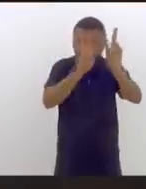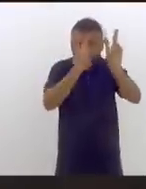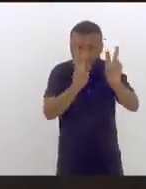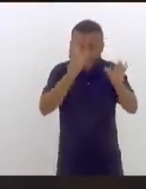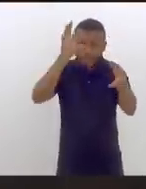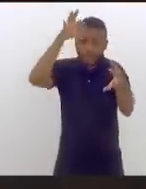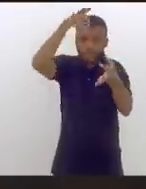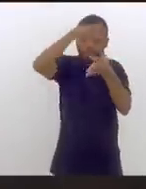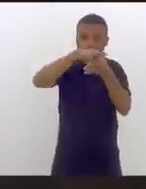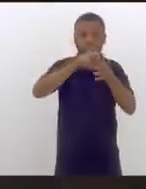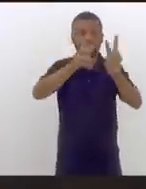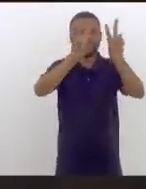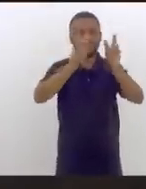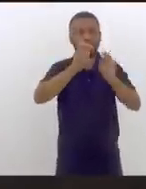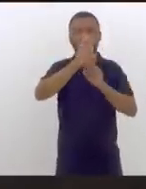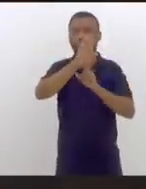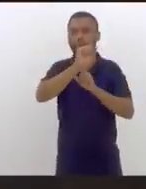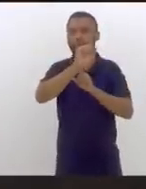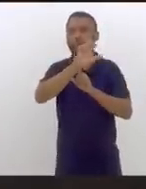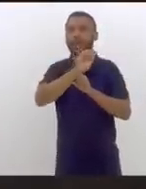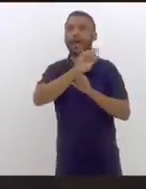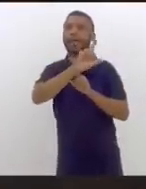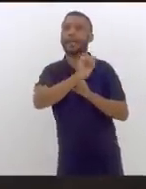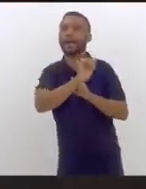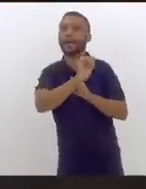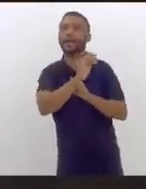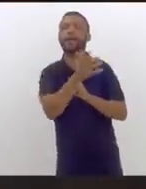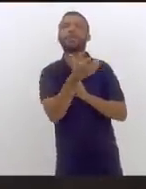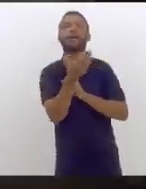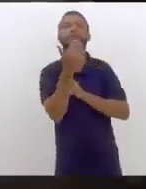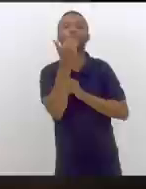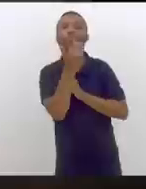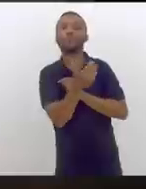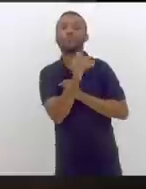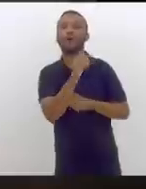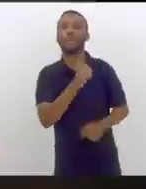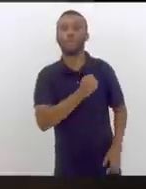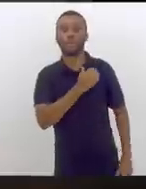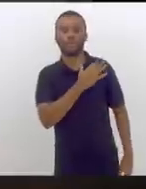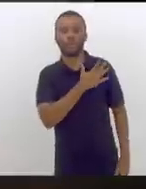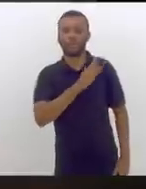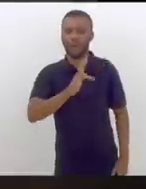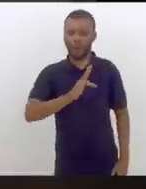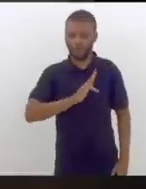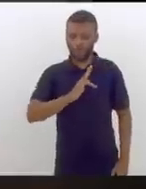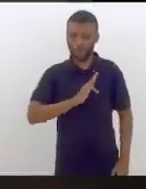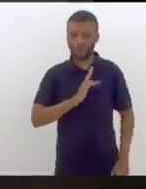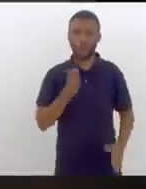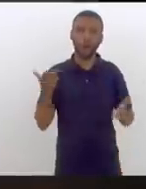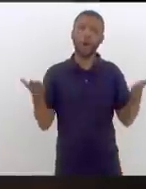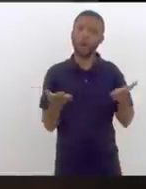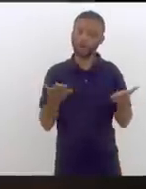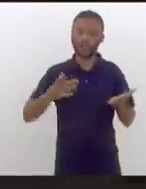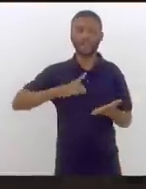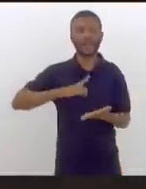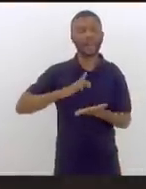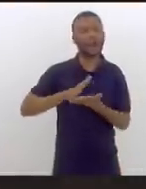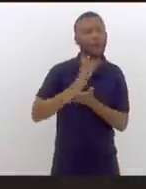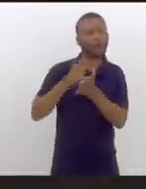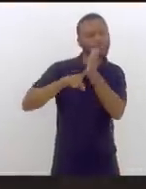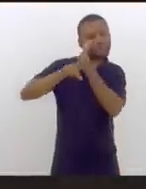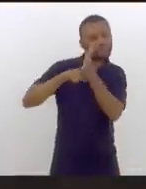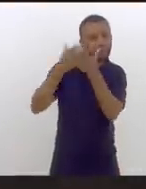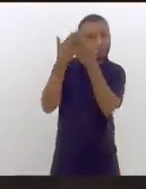eu queria pedir ao meu comandante que a polícia militar na data de hoje se ela tem já algum estudo